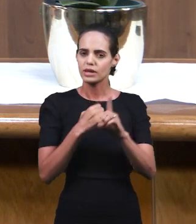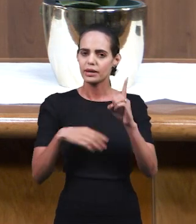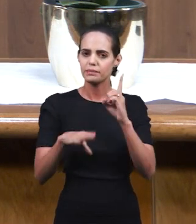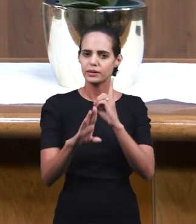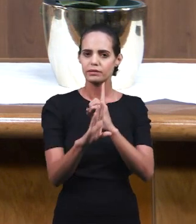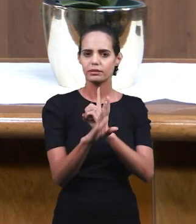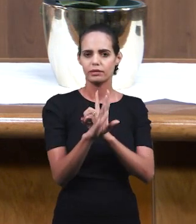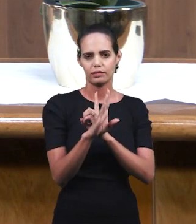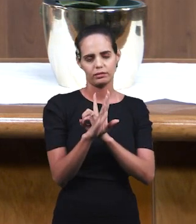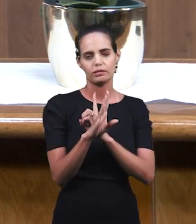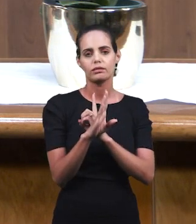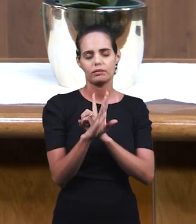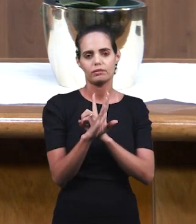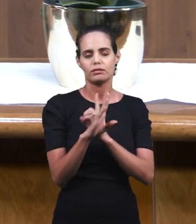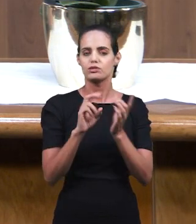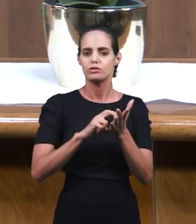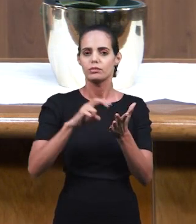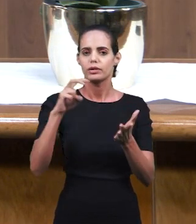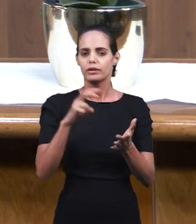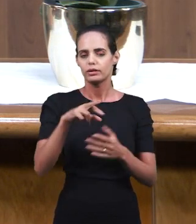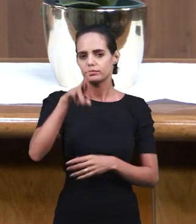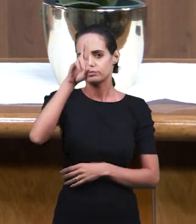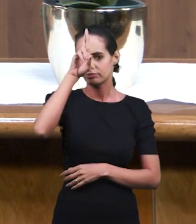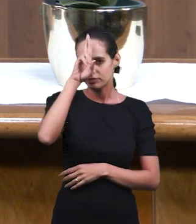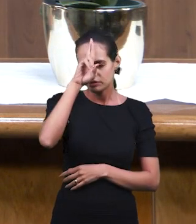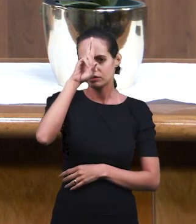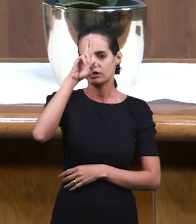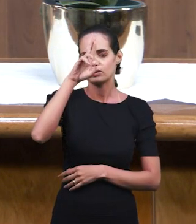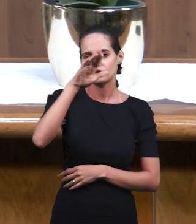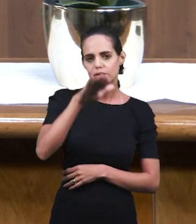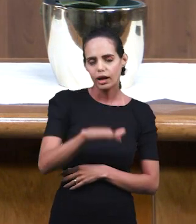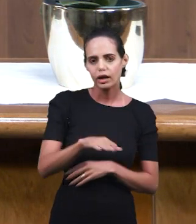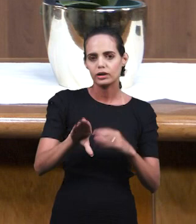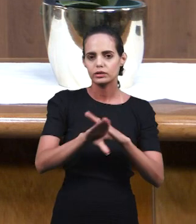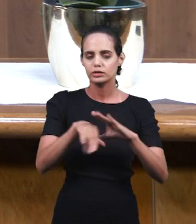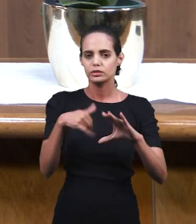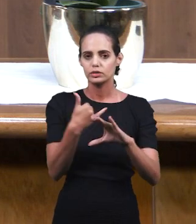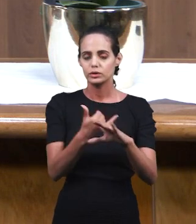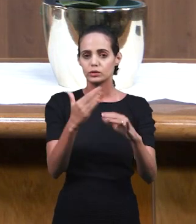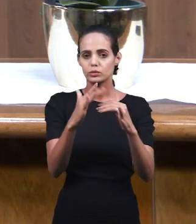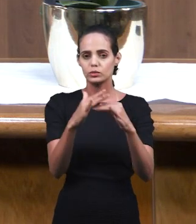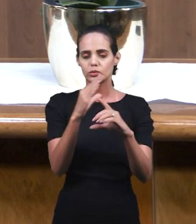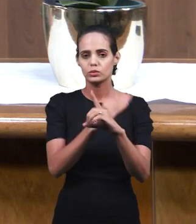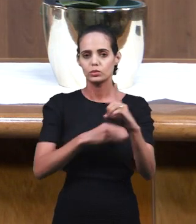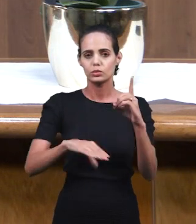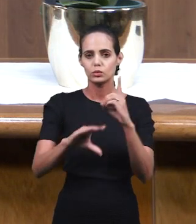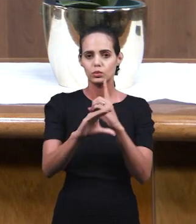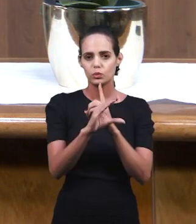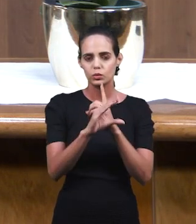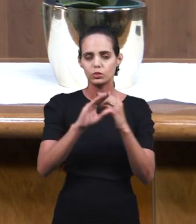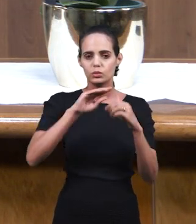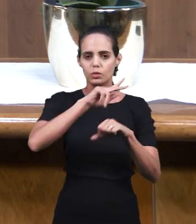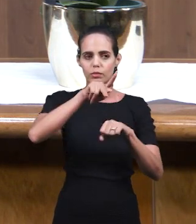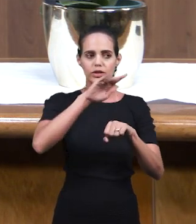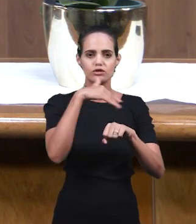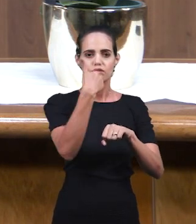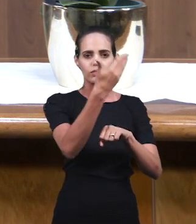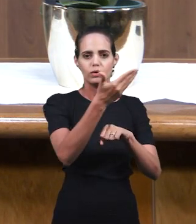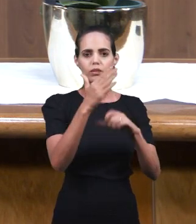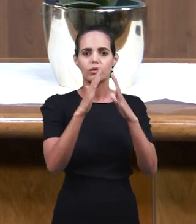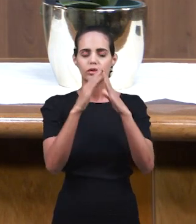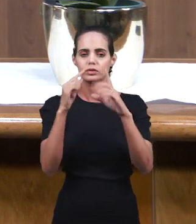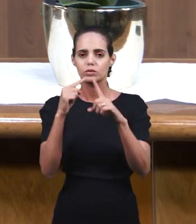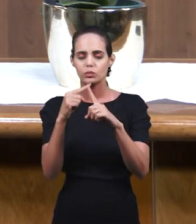tarde, na reunião ao meio-dia para o exterior, nos cultos transmitidos no YouTube, nos cultos nas igrejas. A cada momento em que